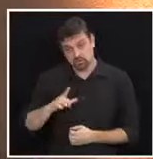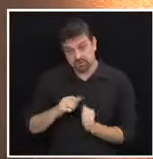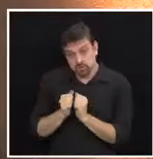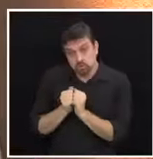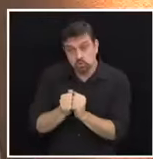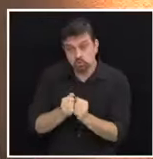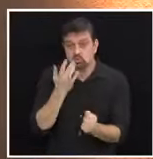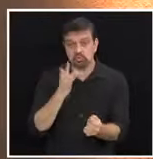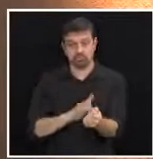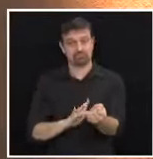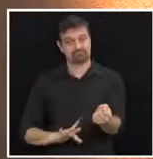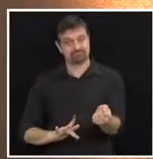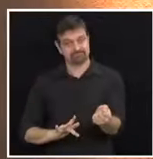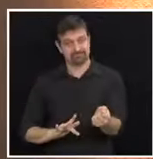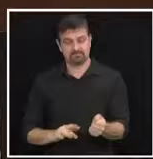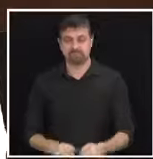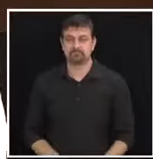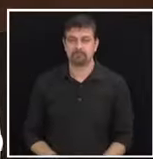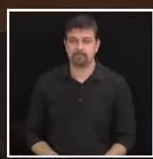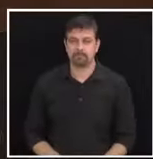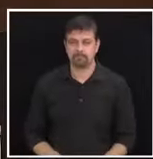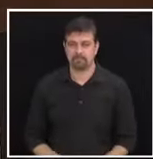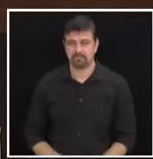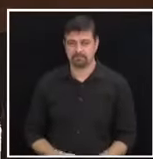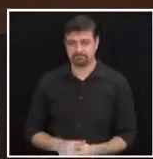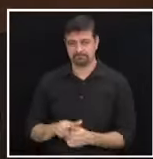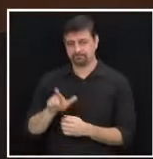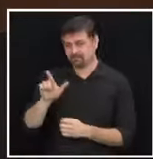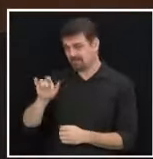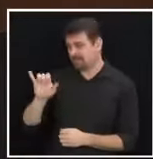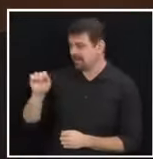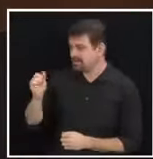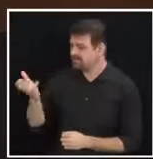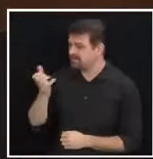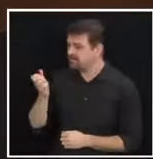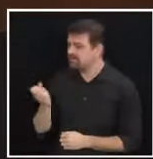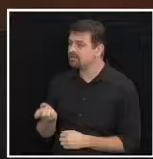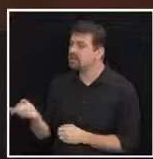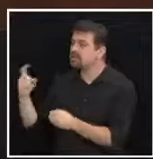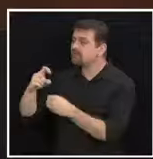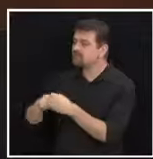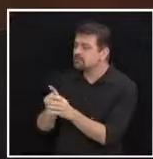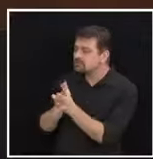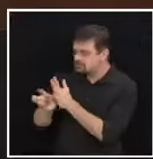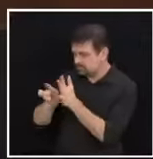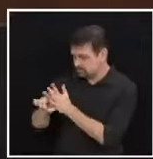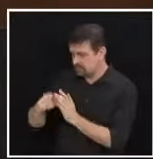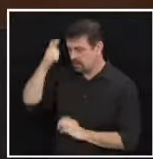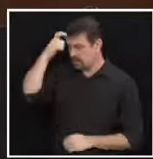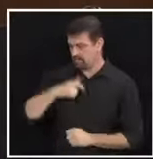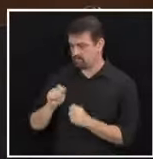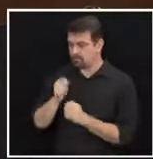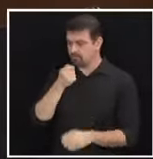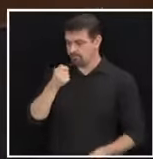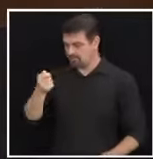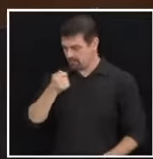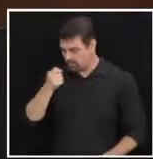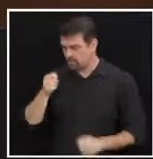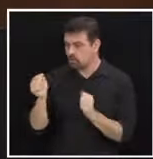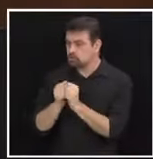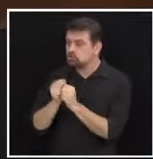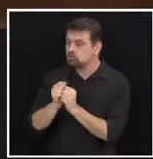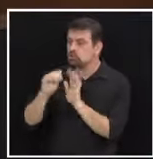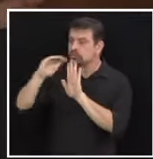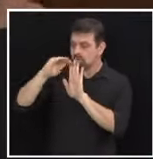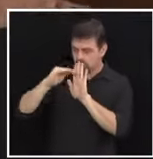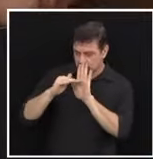diferente. É outra coisa. Lia, eu queria voltar um pouquinho para você. Eu fui fazer uma matéria com a Lia sobre o projeto,